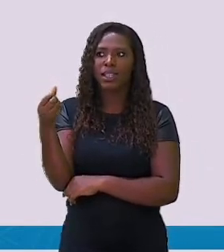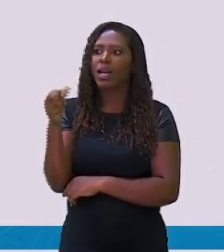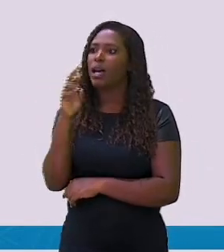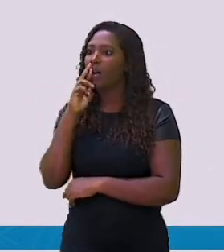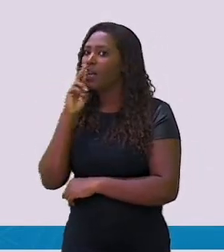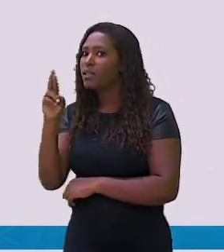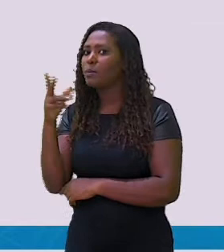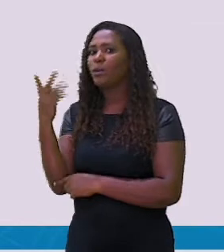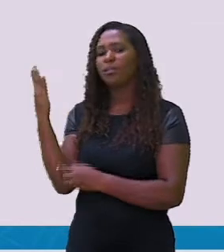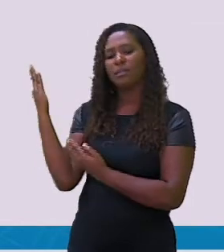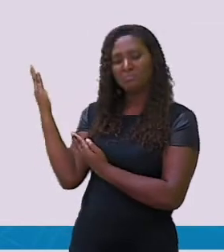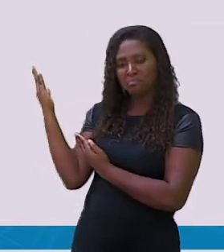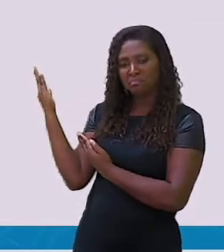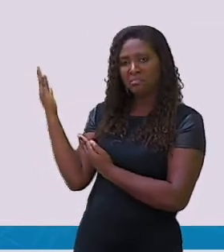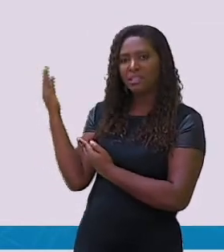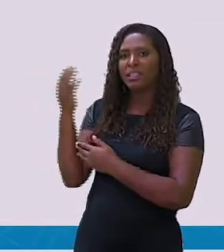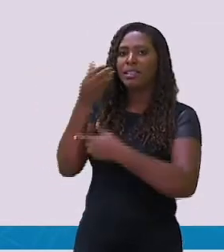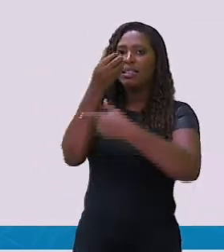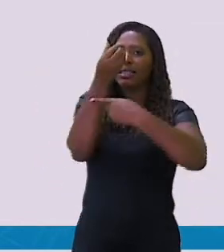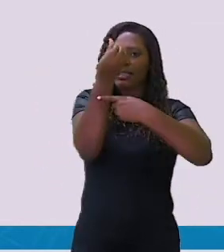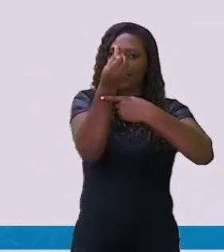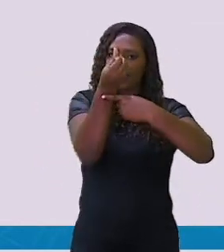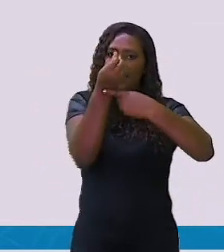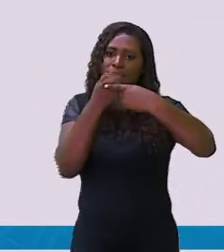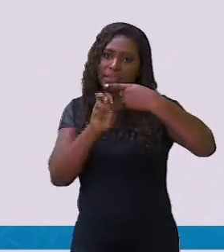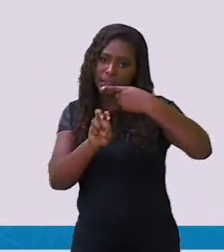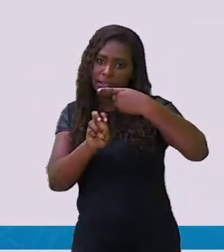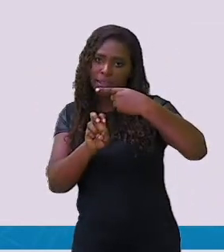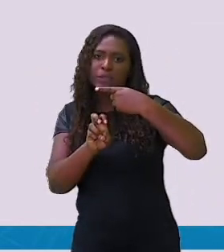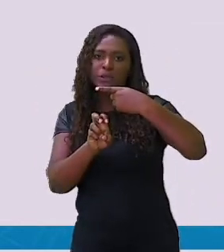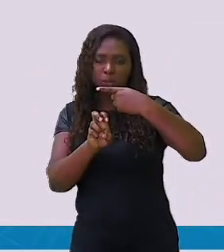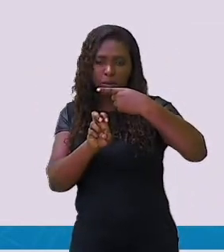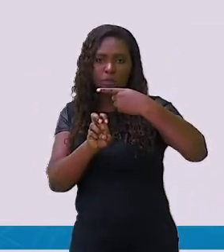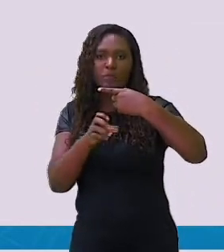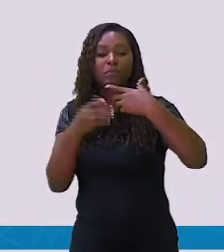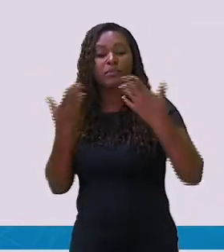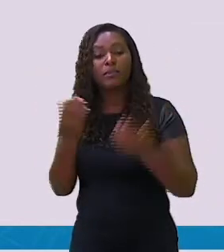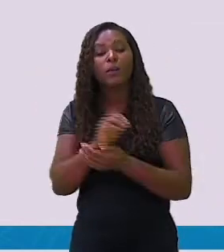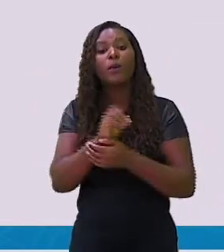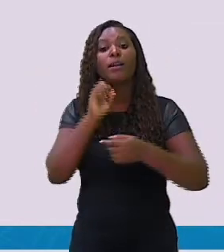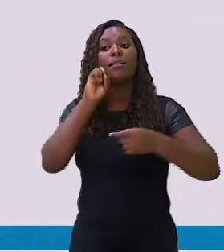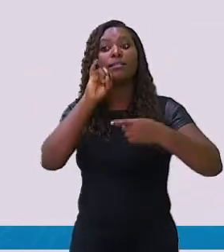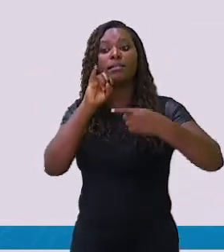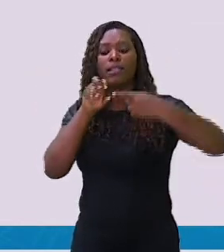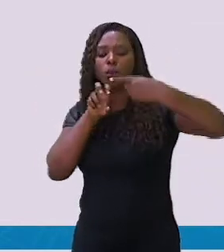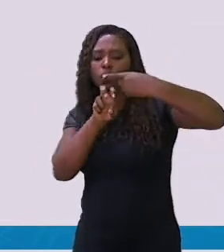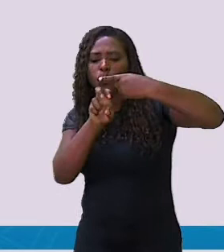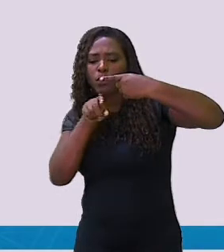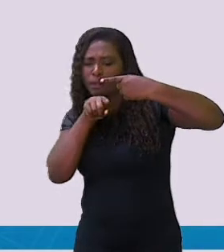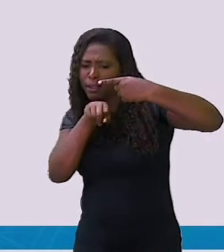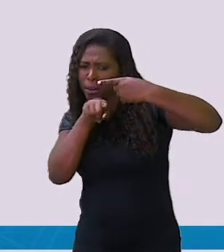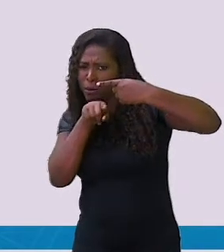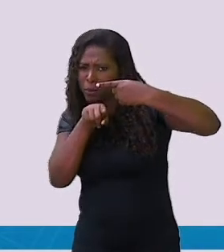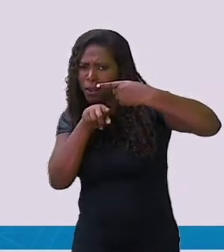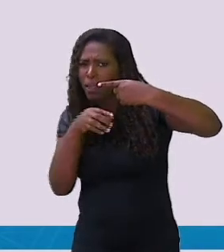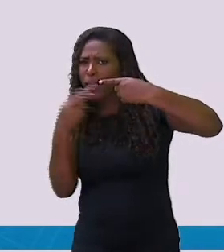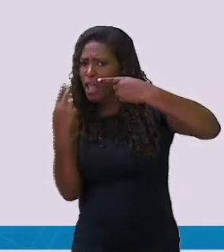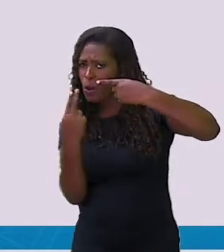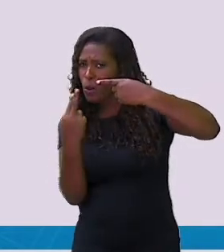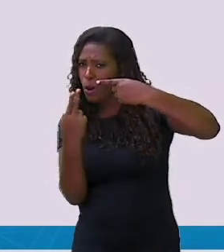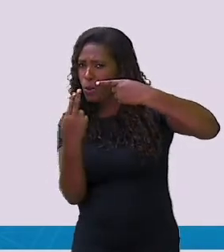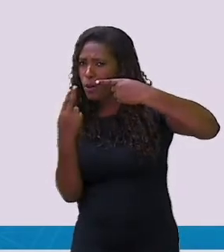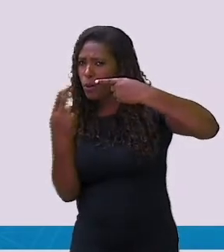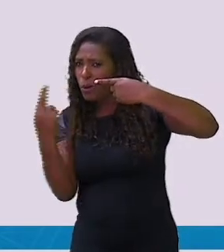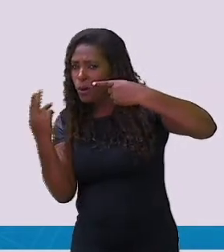é seis quintos quando o denominador é igual eu já posso resolver que olha